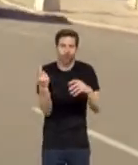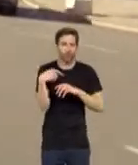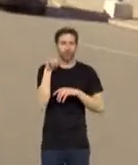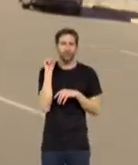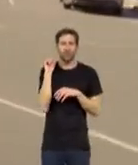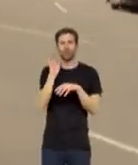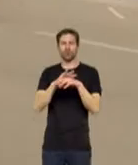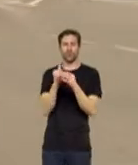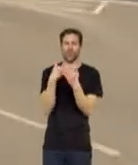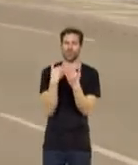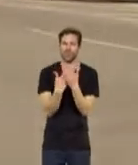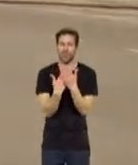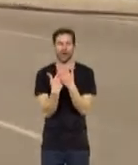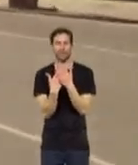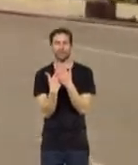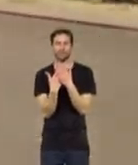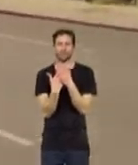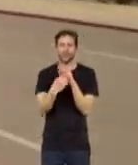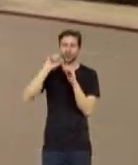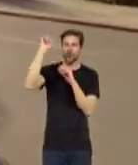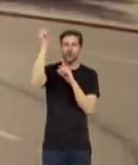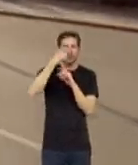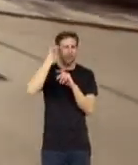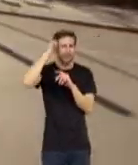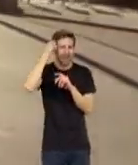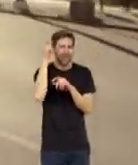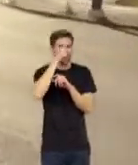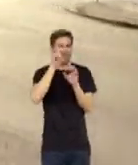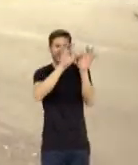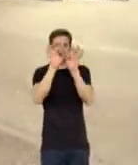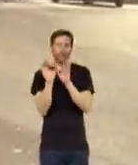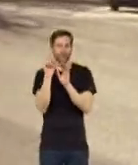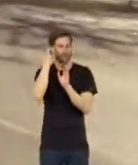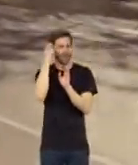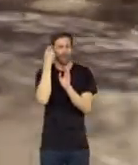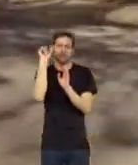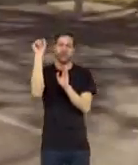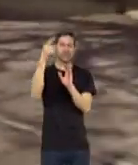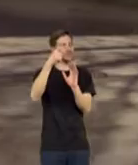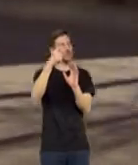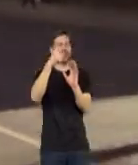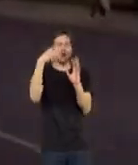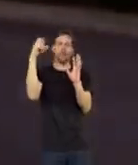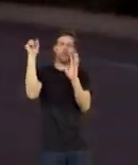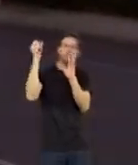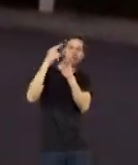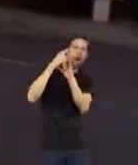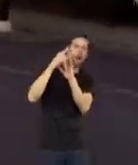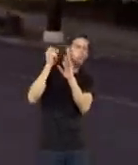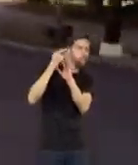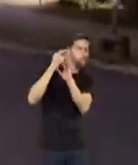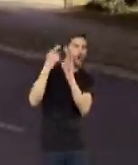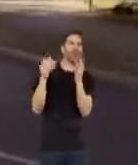também a necessária exposição dos edifícios ao sol, e isso implicava o quê? Criar ruas